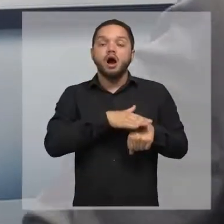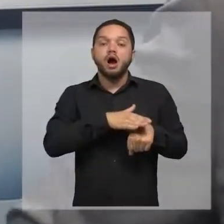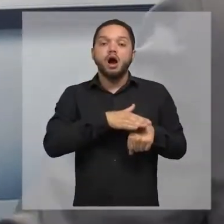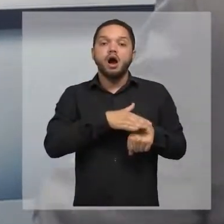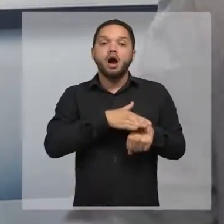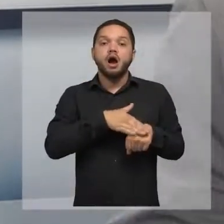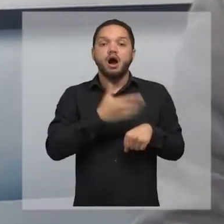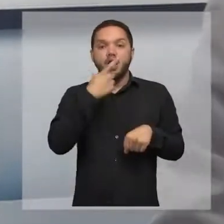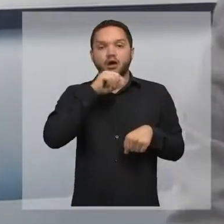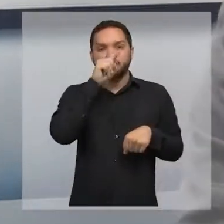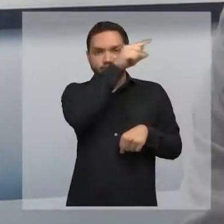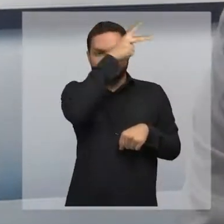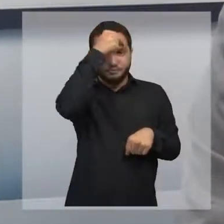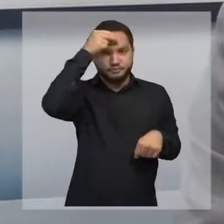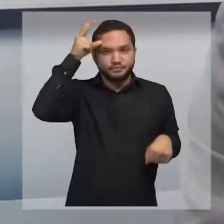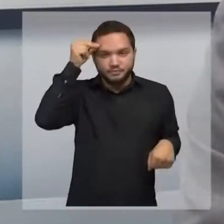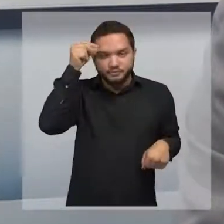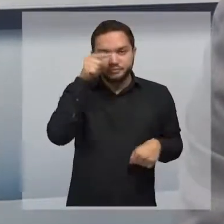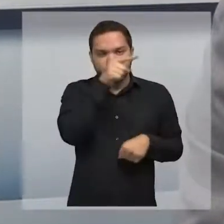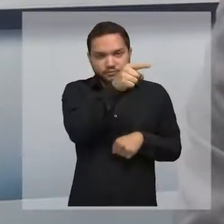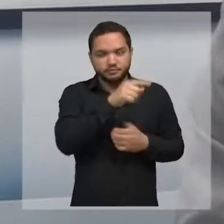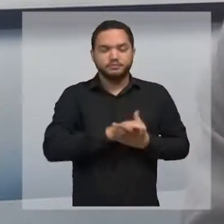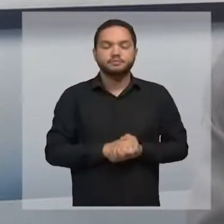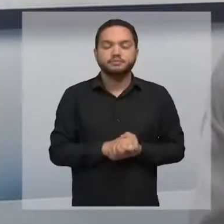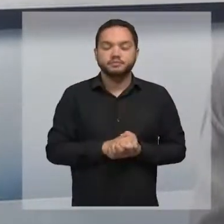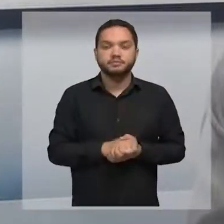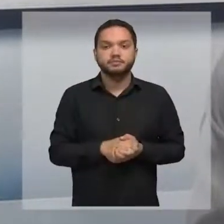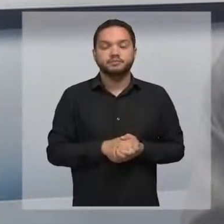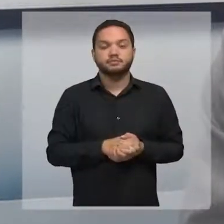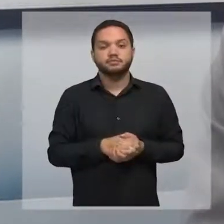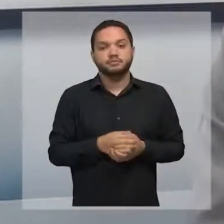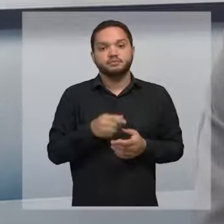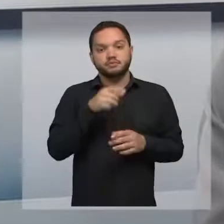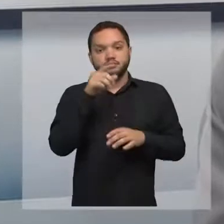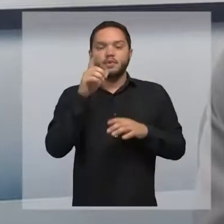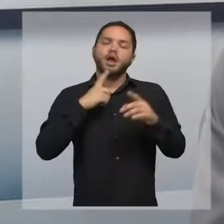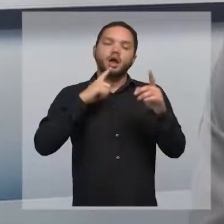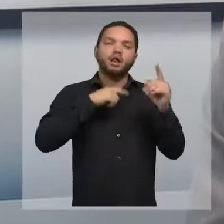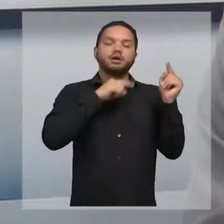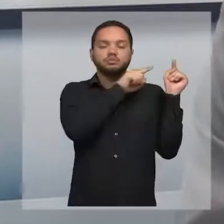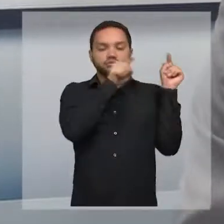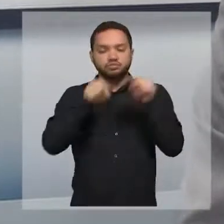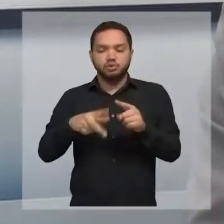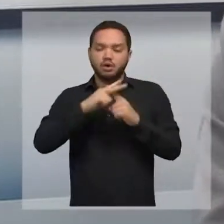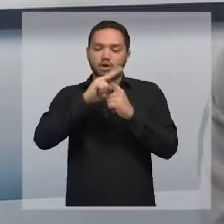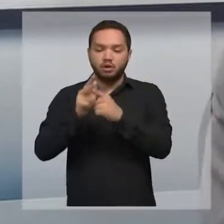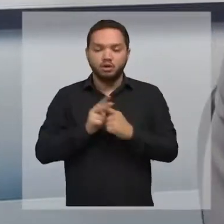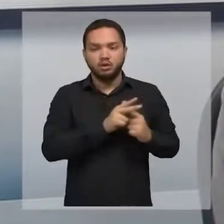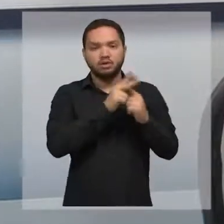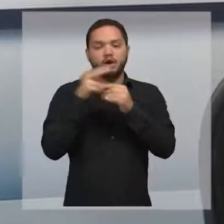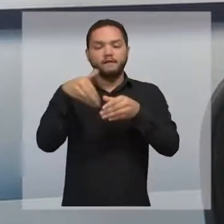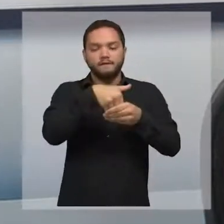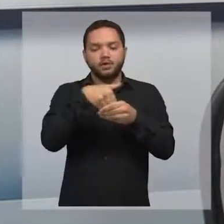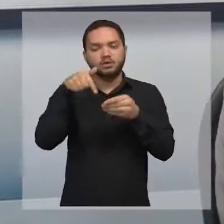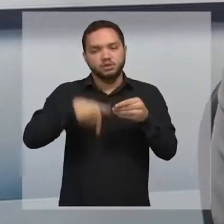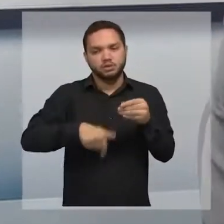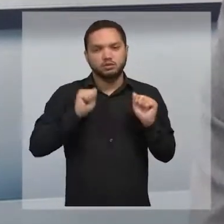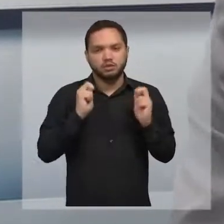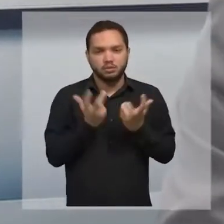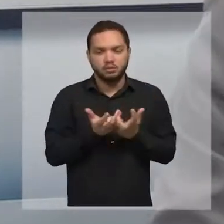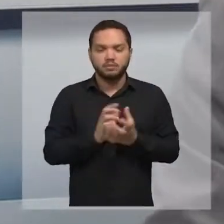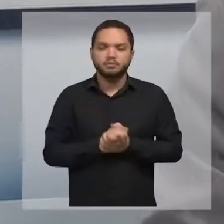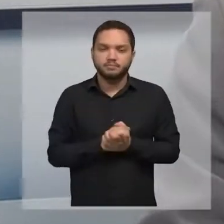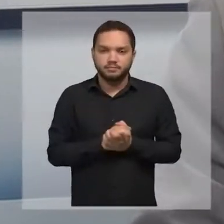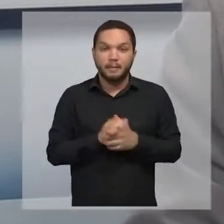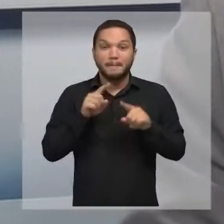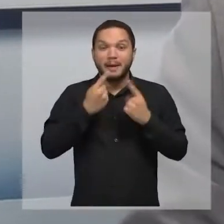ser iniciadas pelo Poder Executivo e tramitam, são ajustados e são aprovados na Câmara.